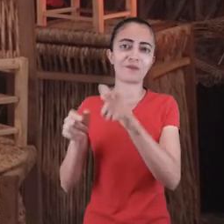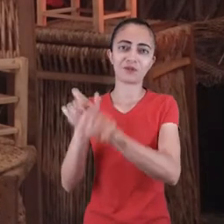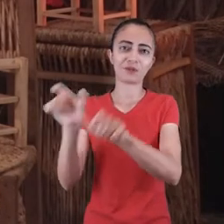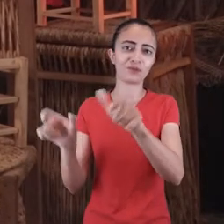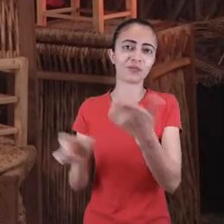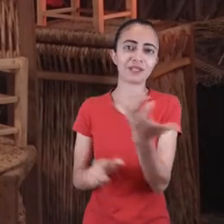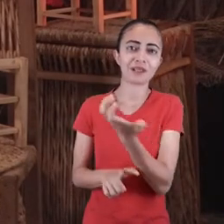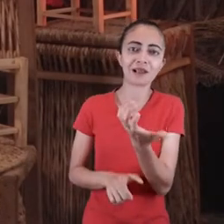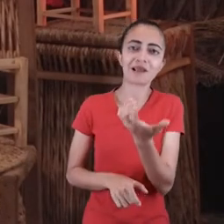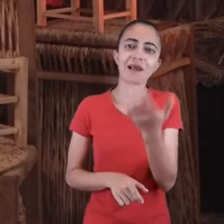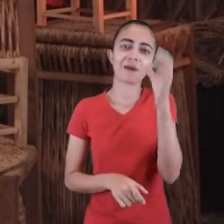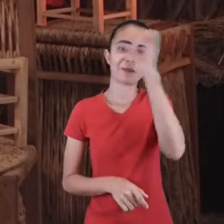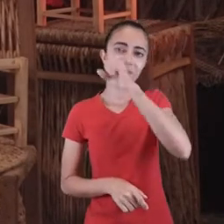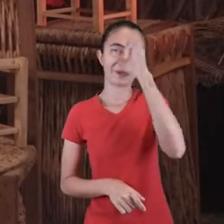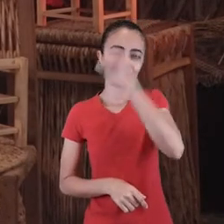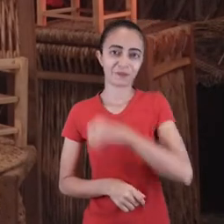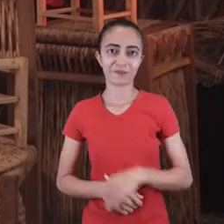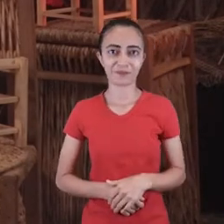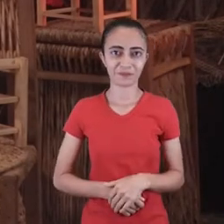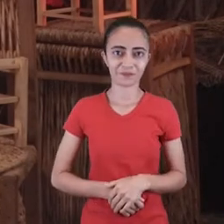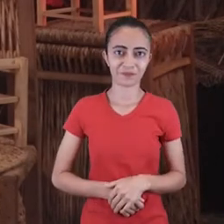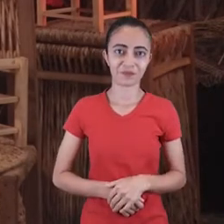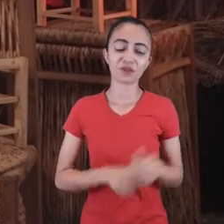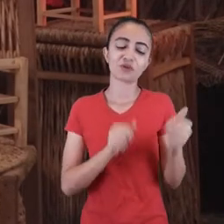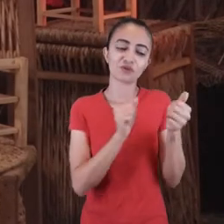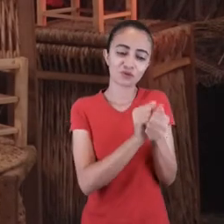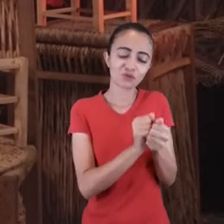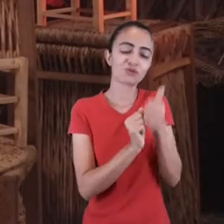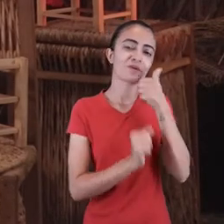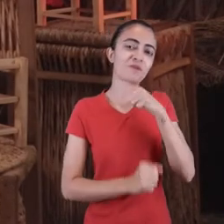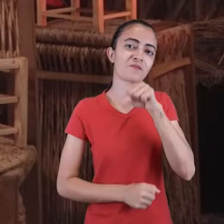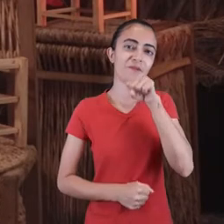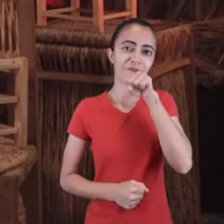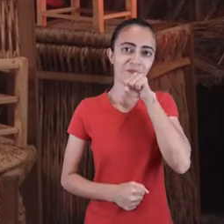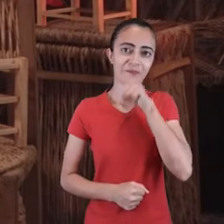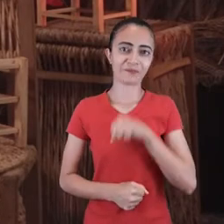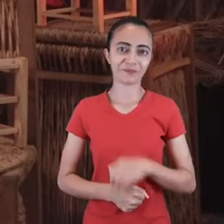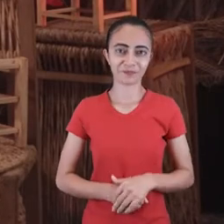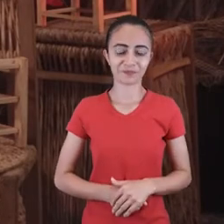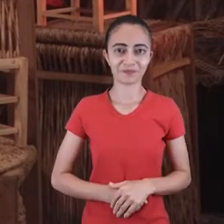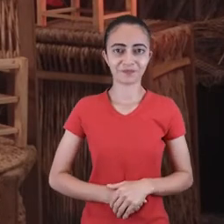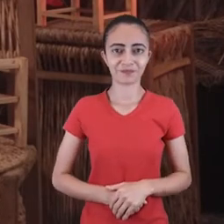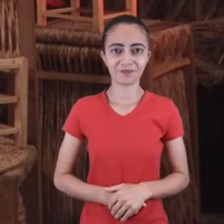se interessar. Com a minha mãe junto ao meu lado.